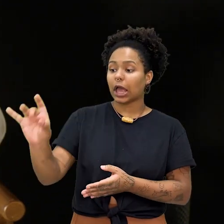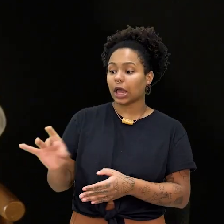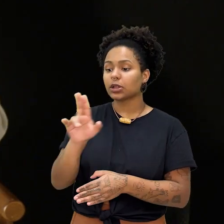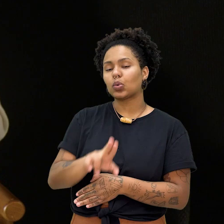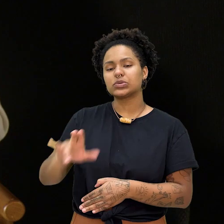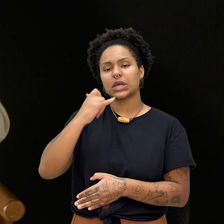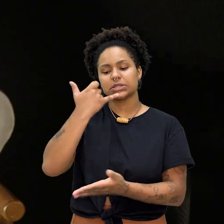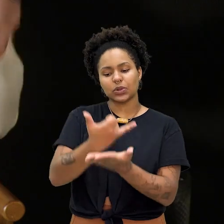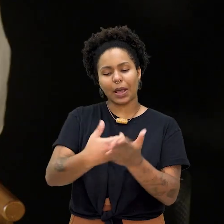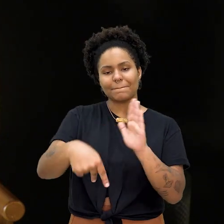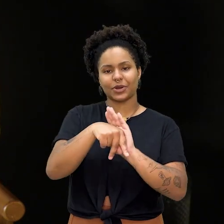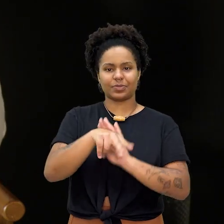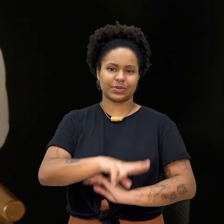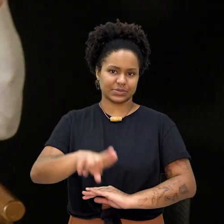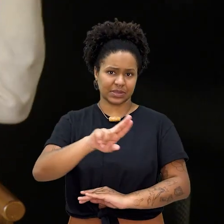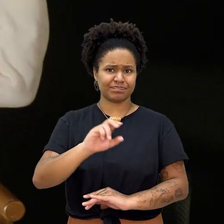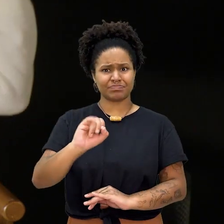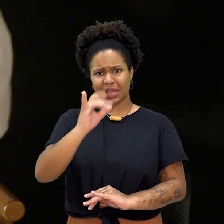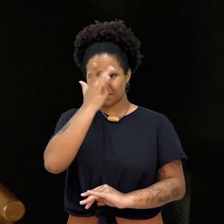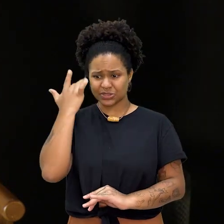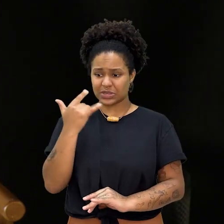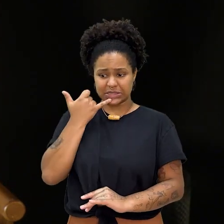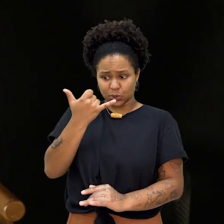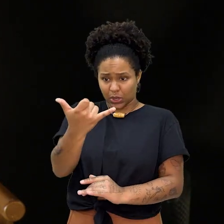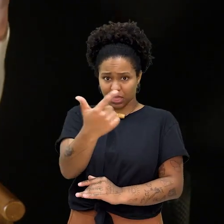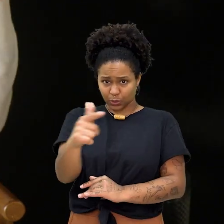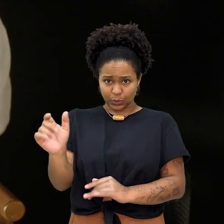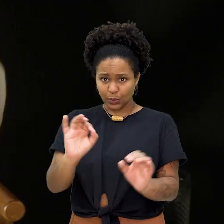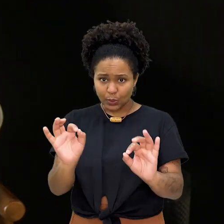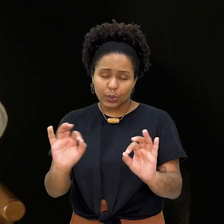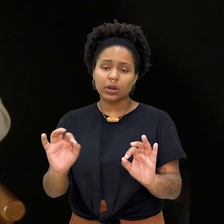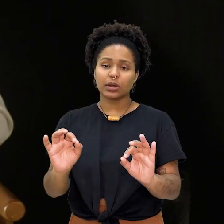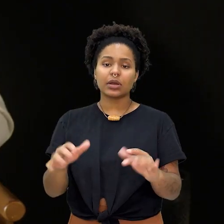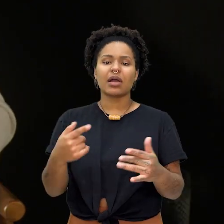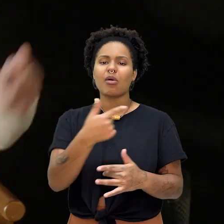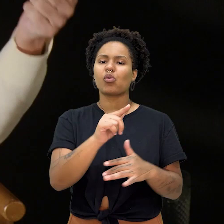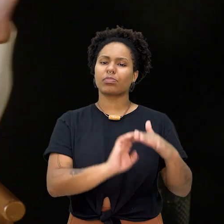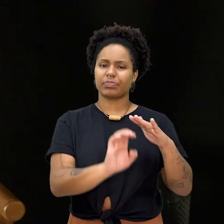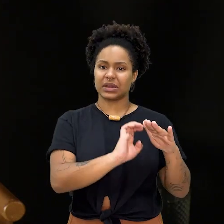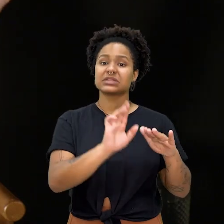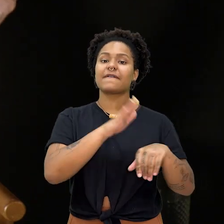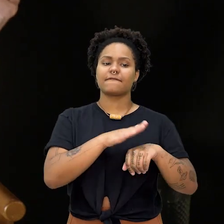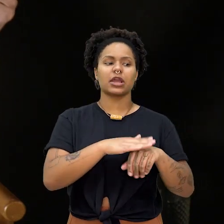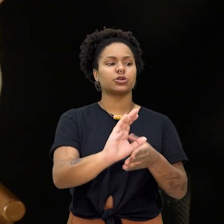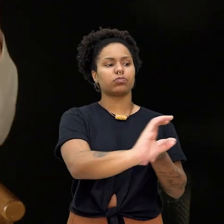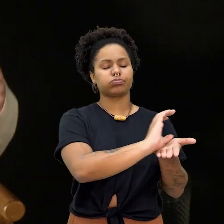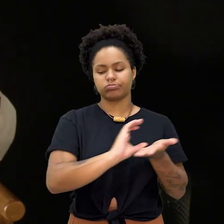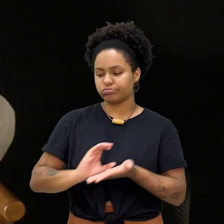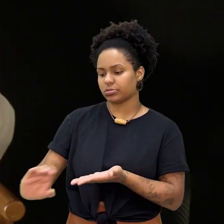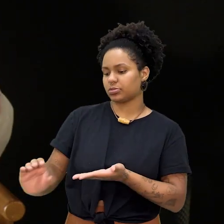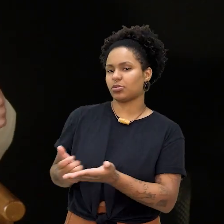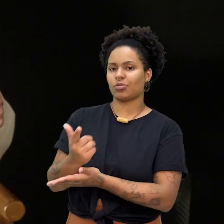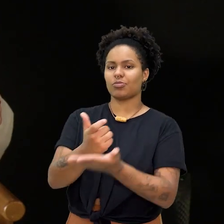opera via o seu celular. Para aqueles que não tinham celular, a Give Directly fez um financiamento.